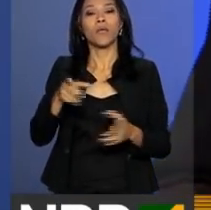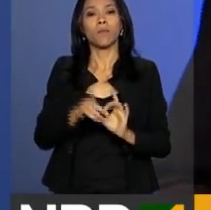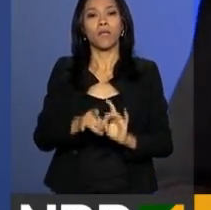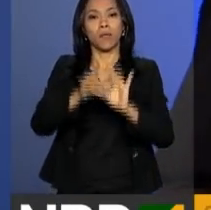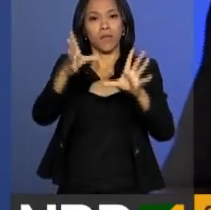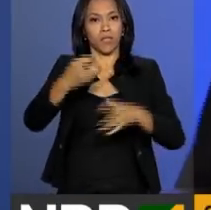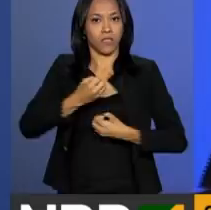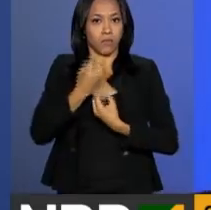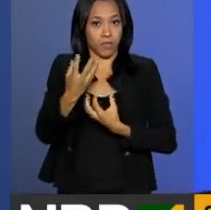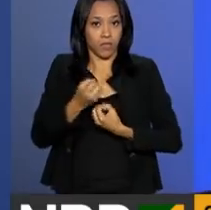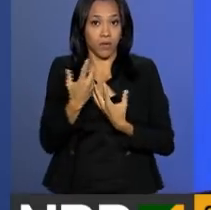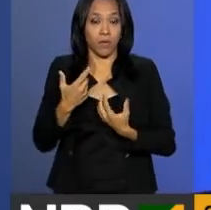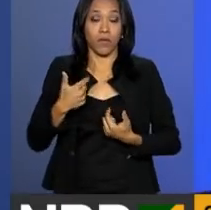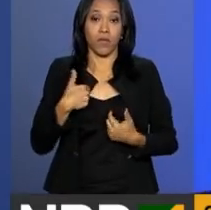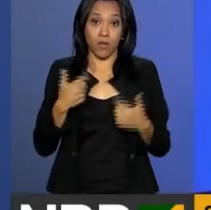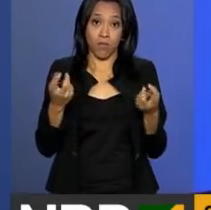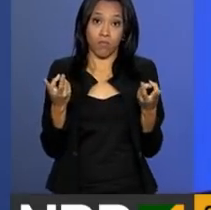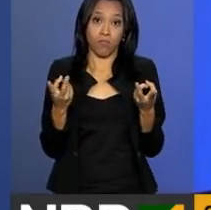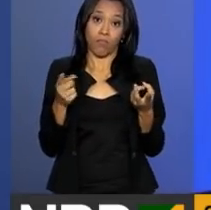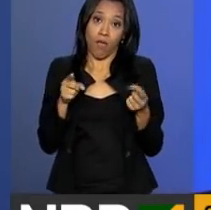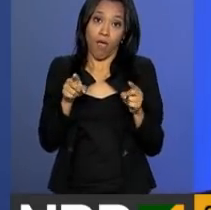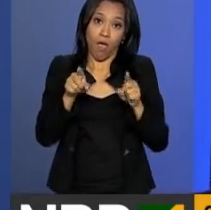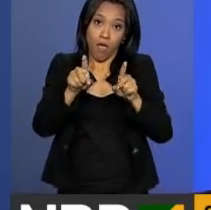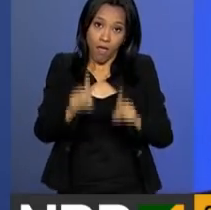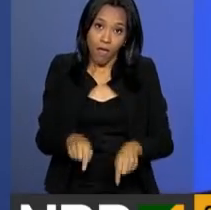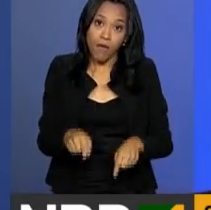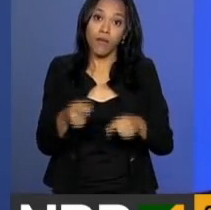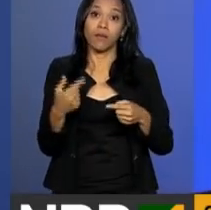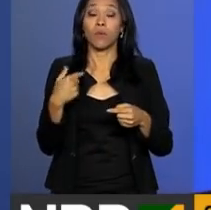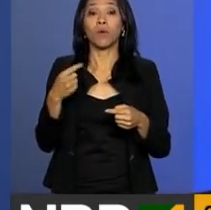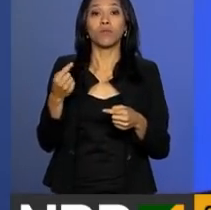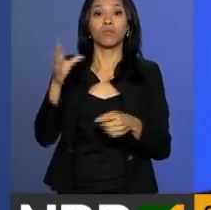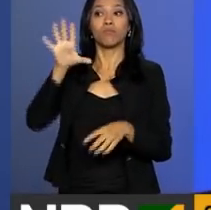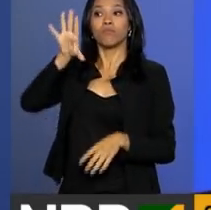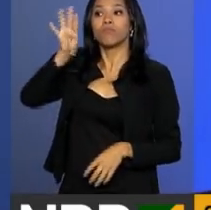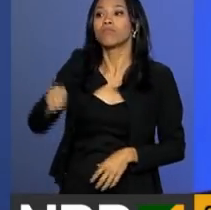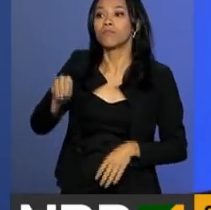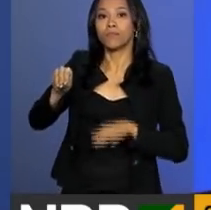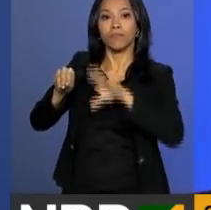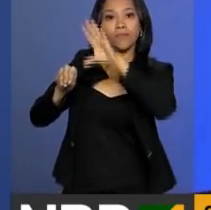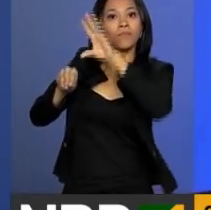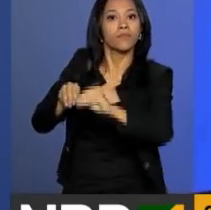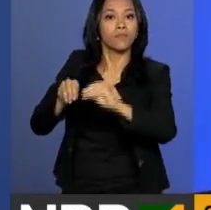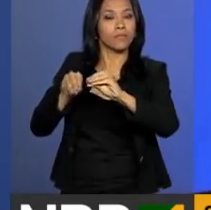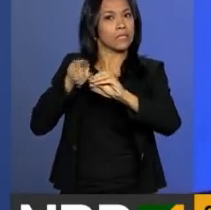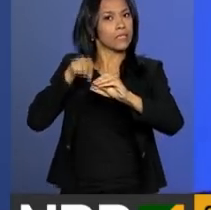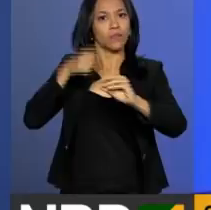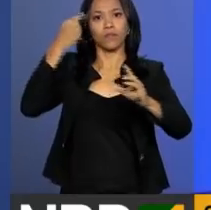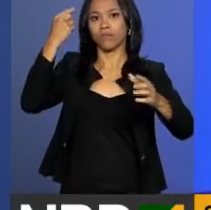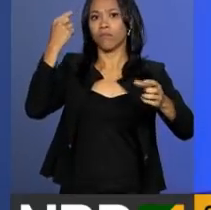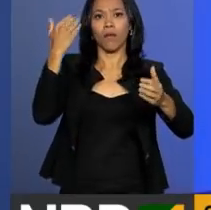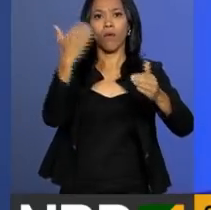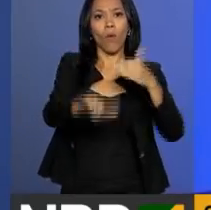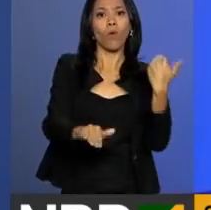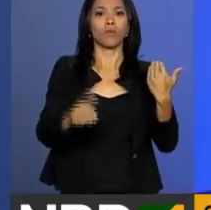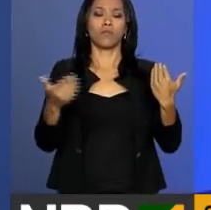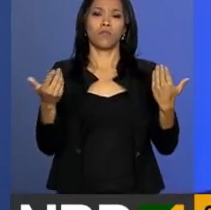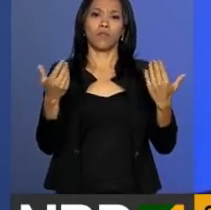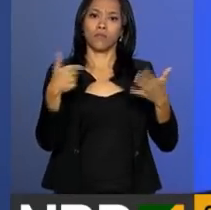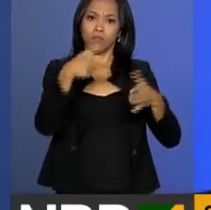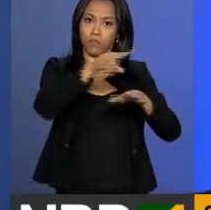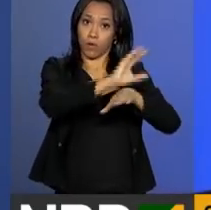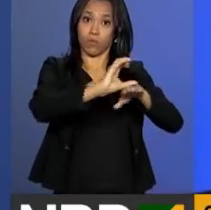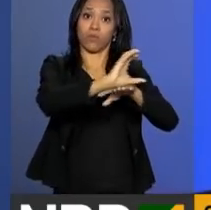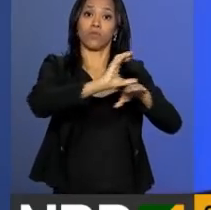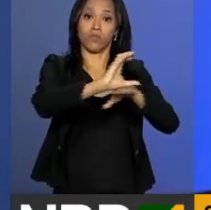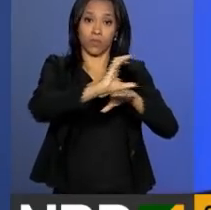eu vejo que é a negação do próprio texto constitucional aaaah aliás é interessante eu me permito